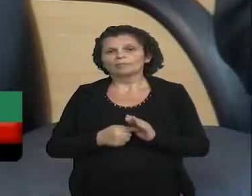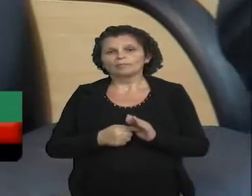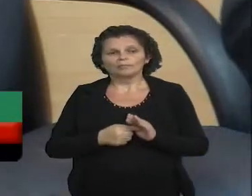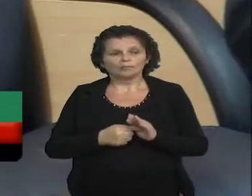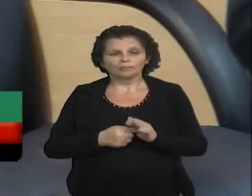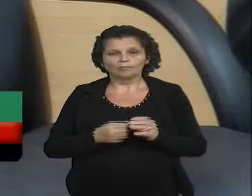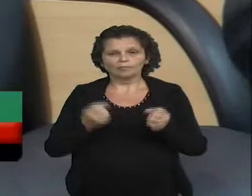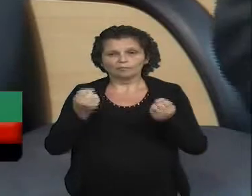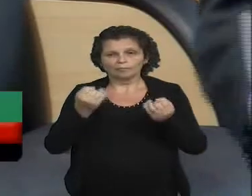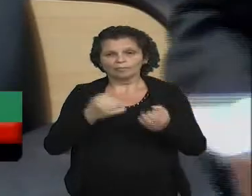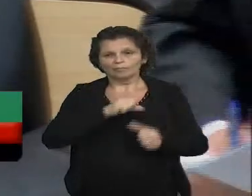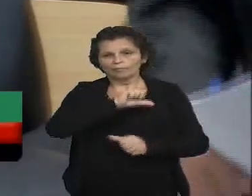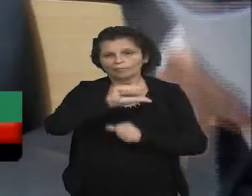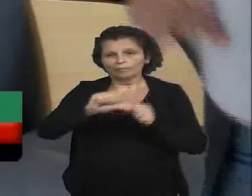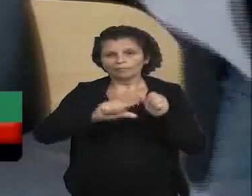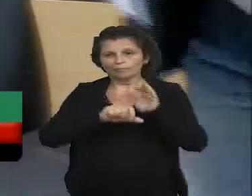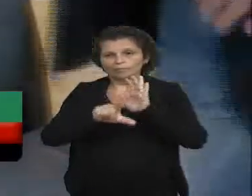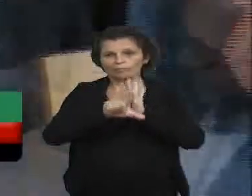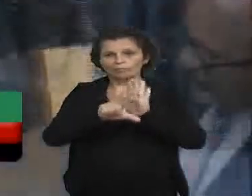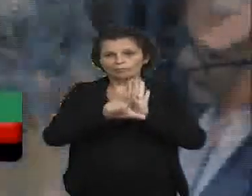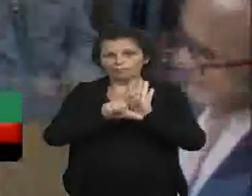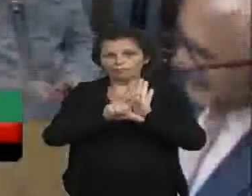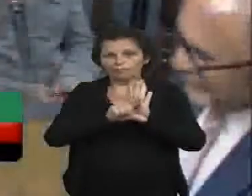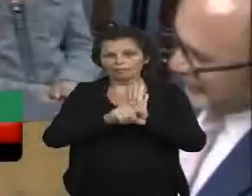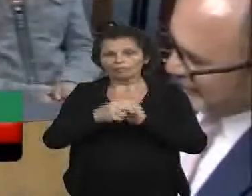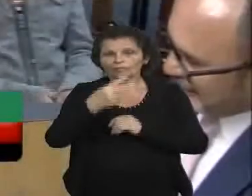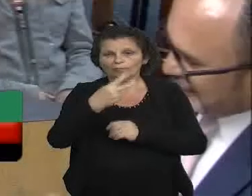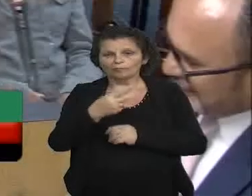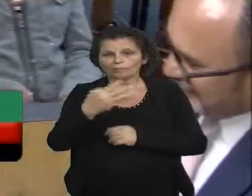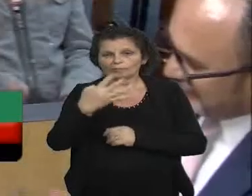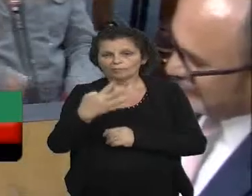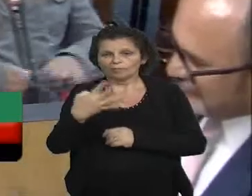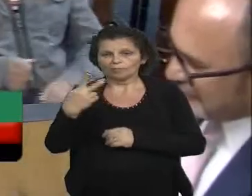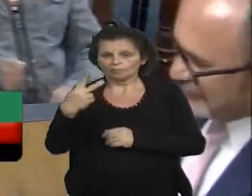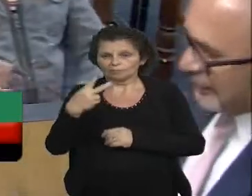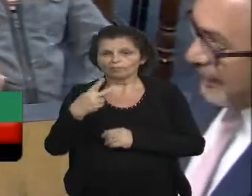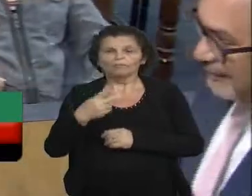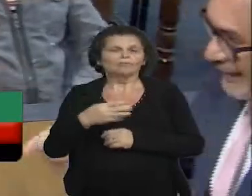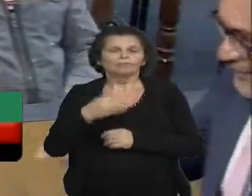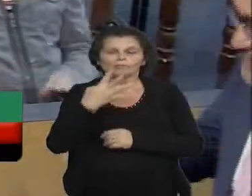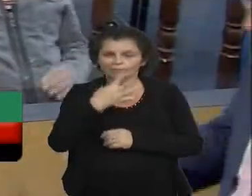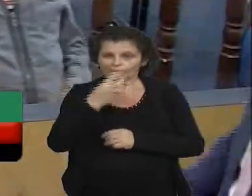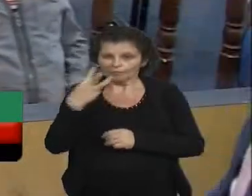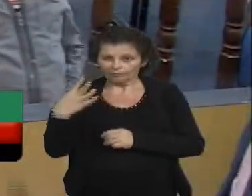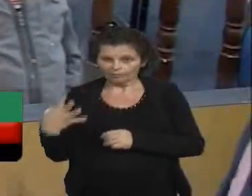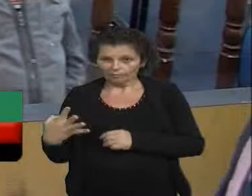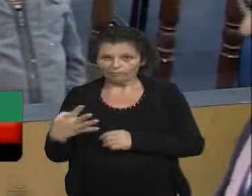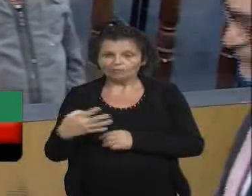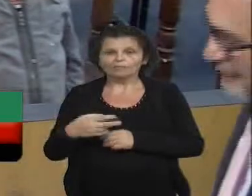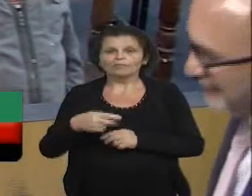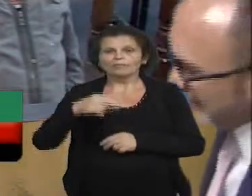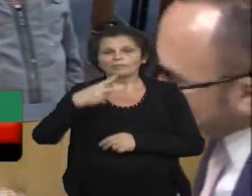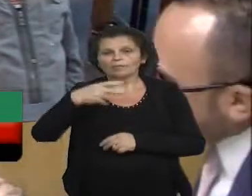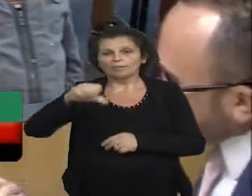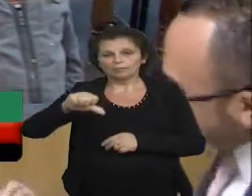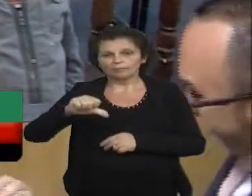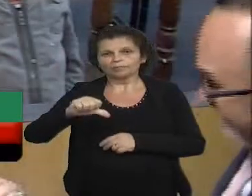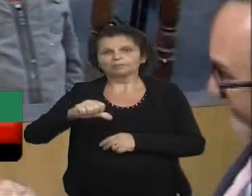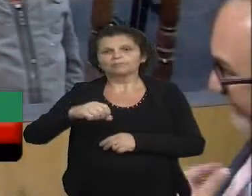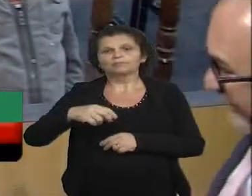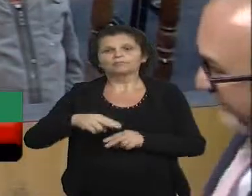a alteração da lei complementar número 234 de 29 de junho de